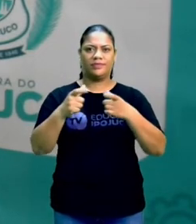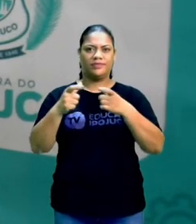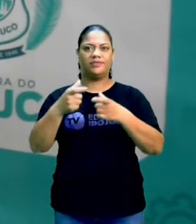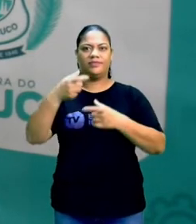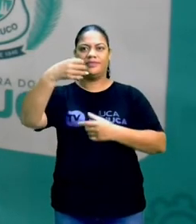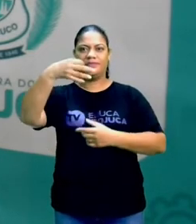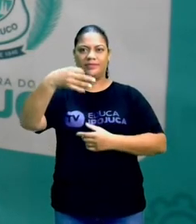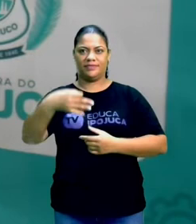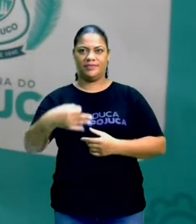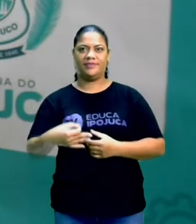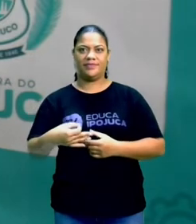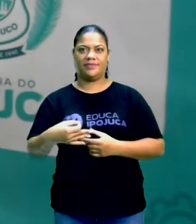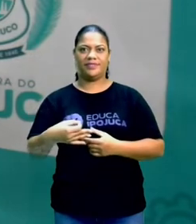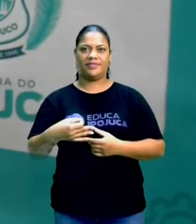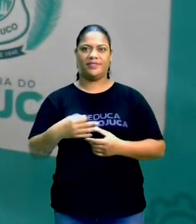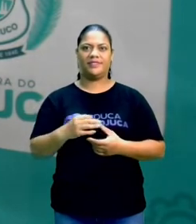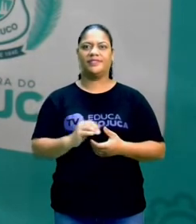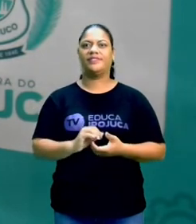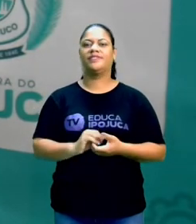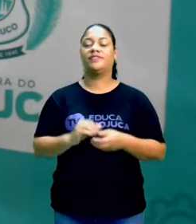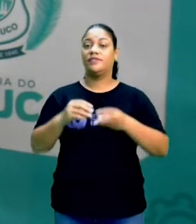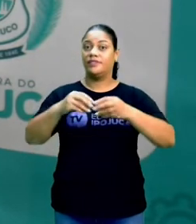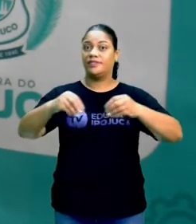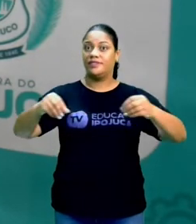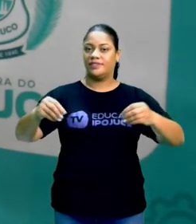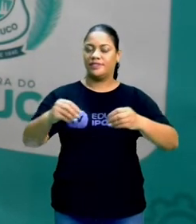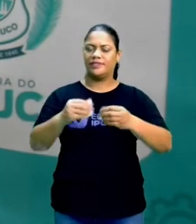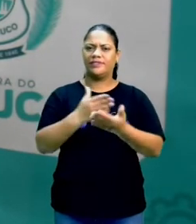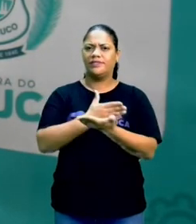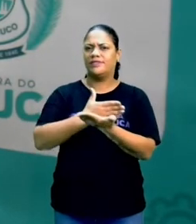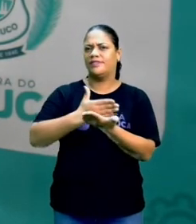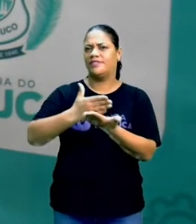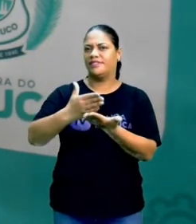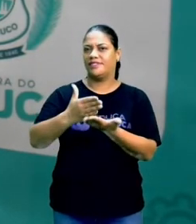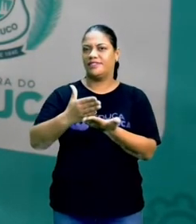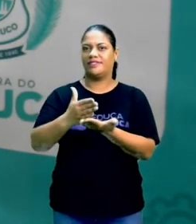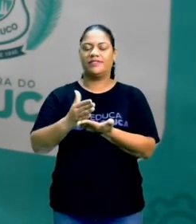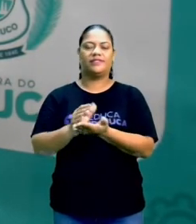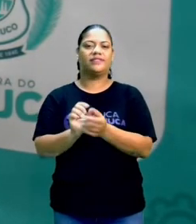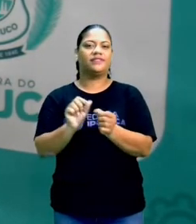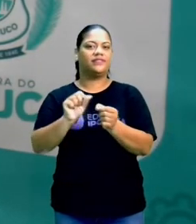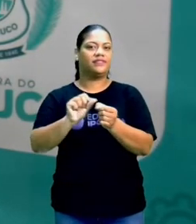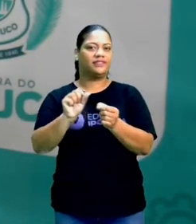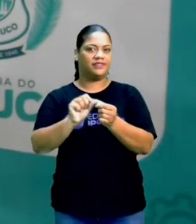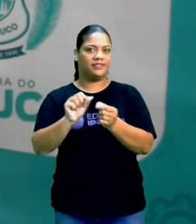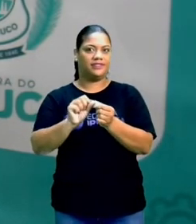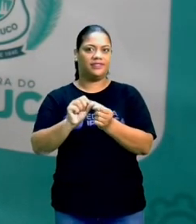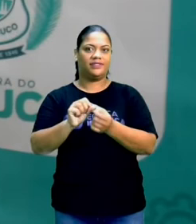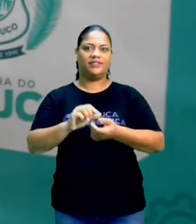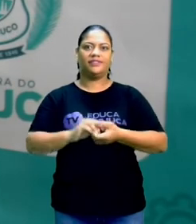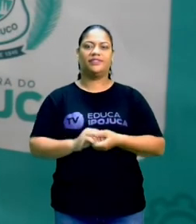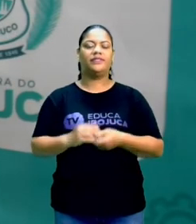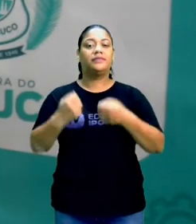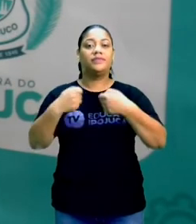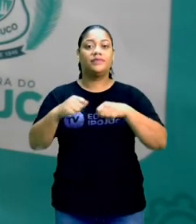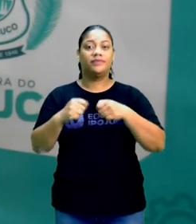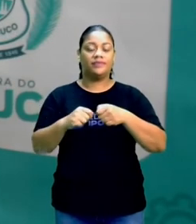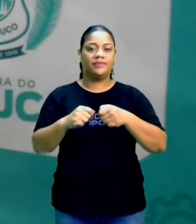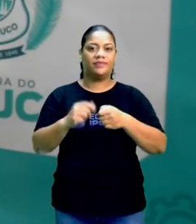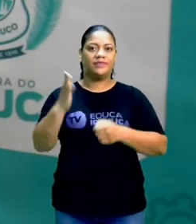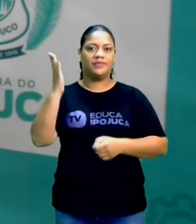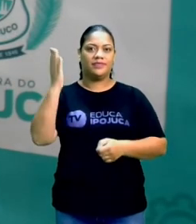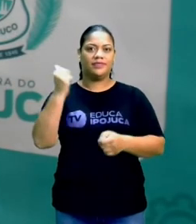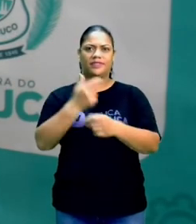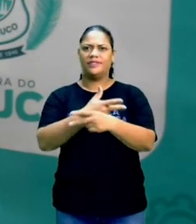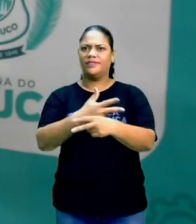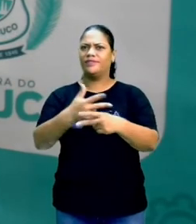direcionar dentro da parte terrestre, eles começaram a construir, ou seja, ter a necessidade de instrumentos